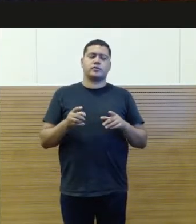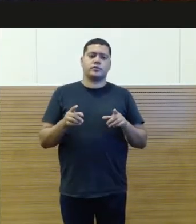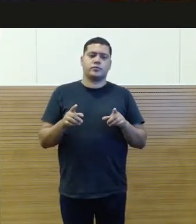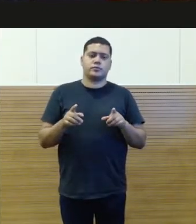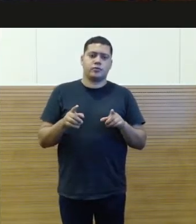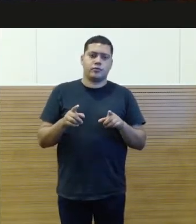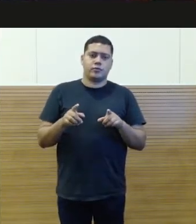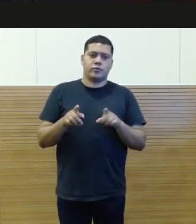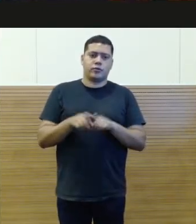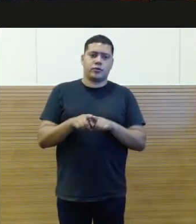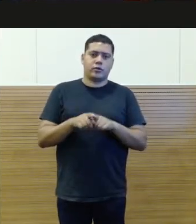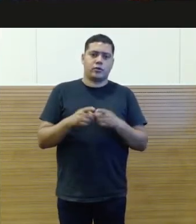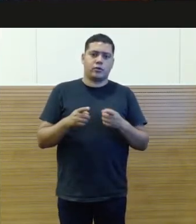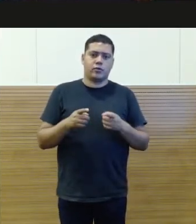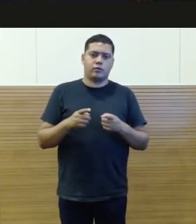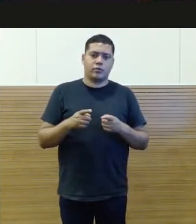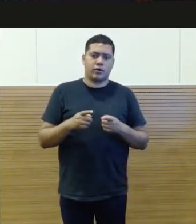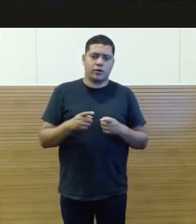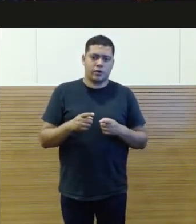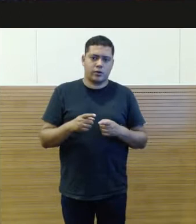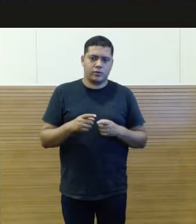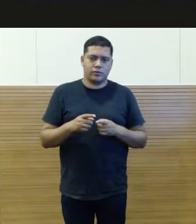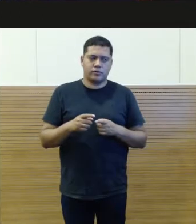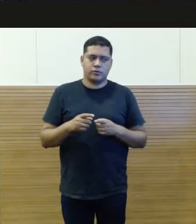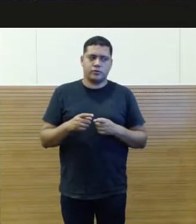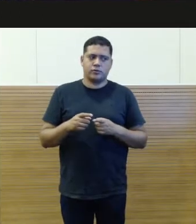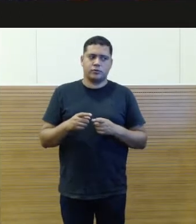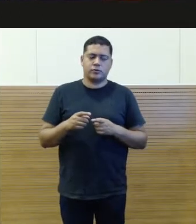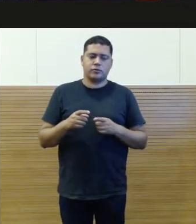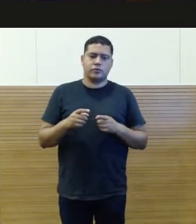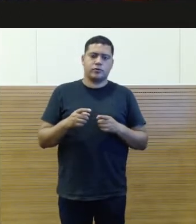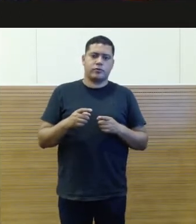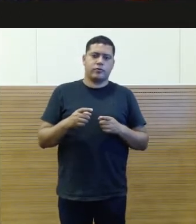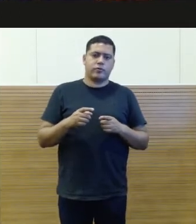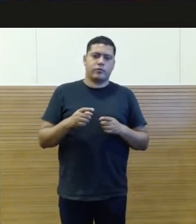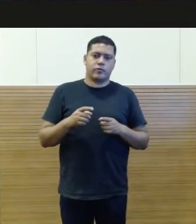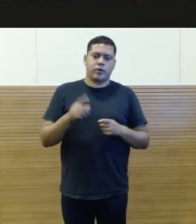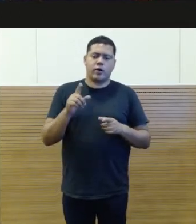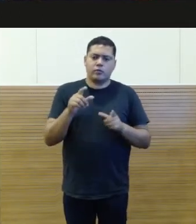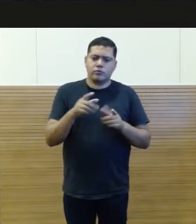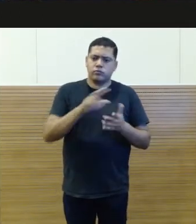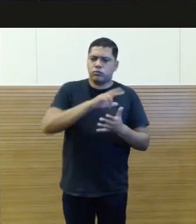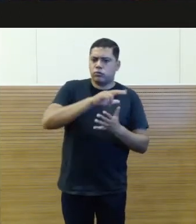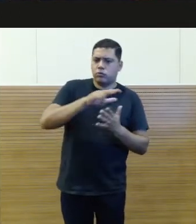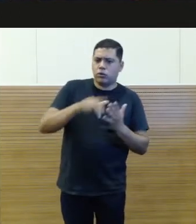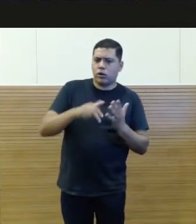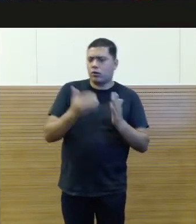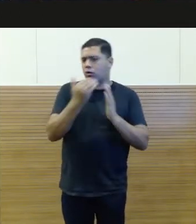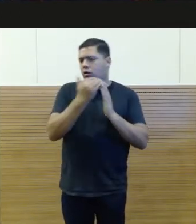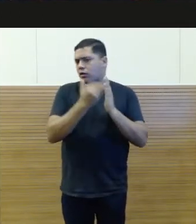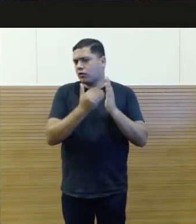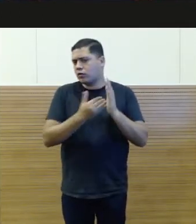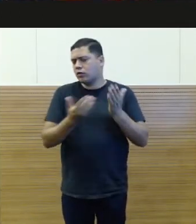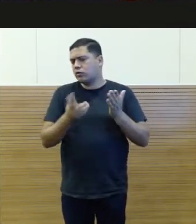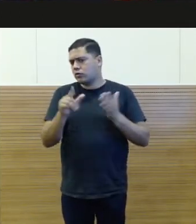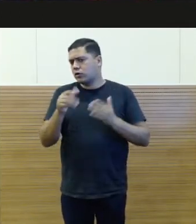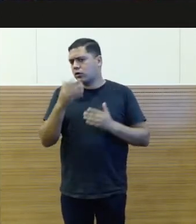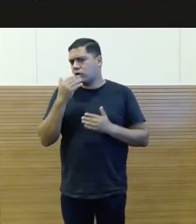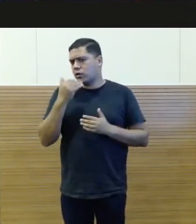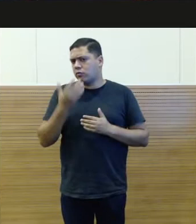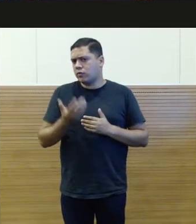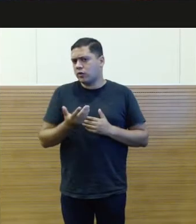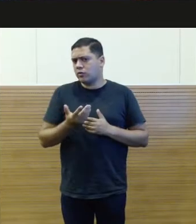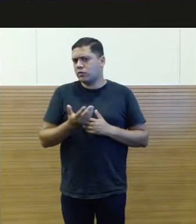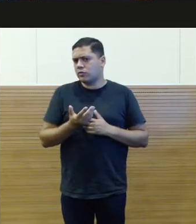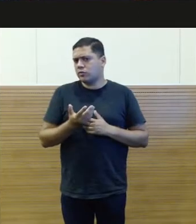ver evidências epidemiológicas que mostram que um dos grupos dessa classificação nova de alimentos, que é o grupo